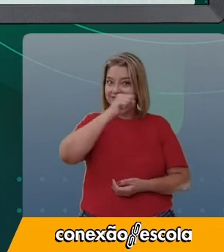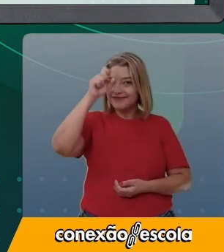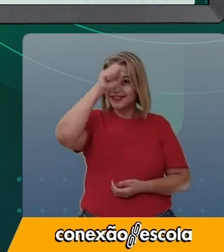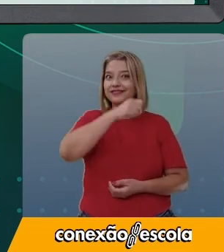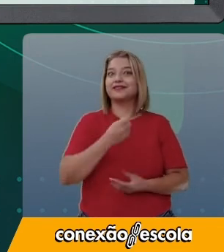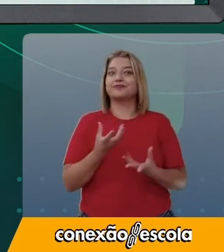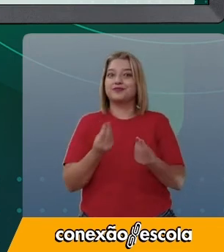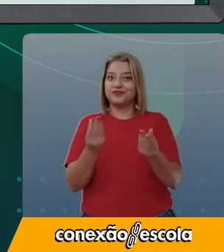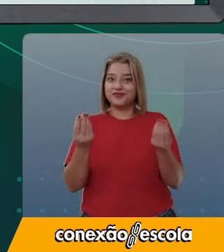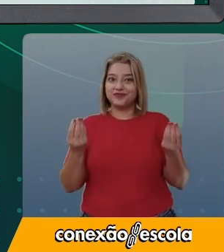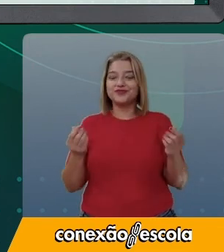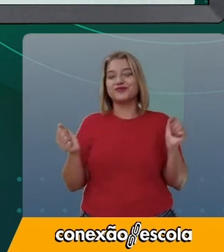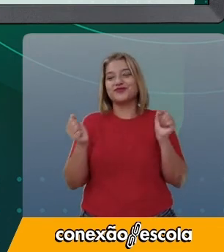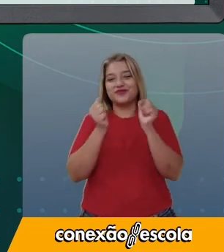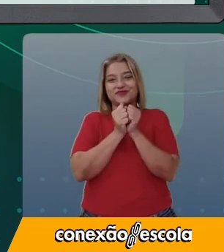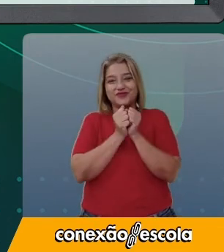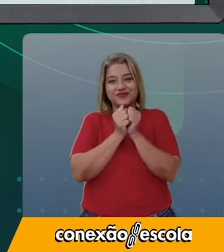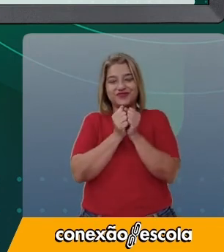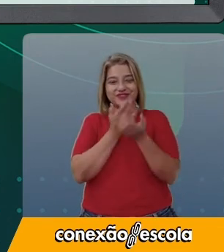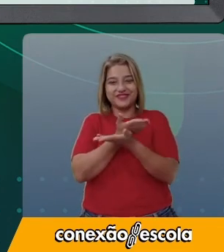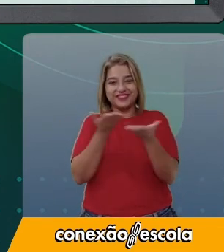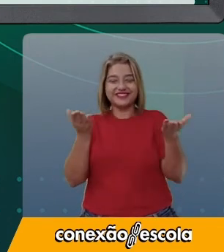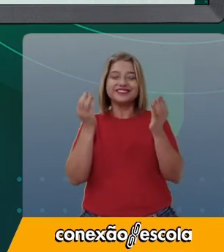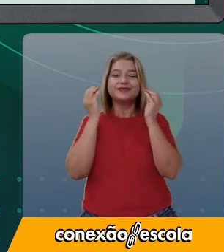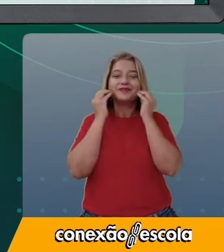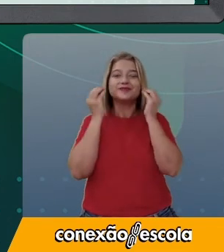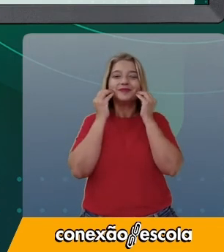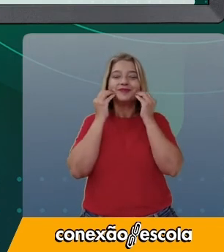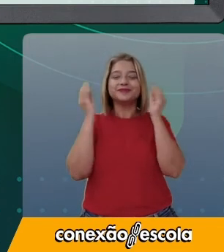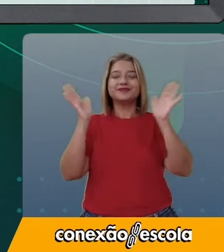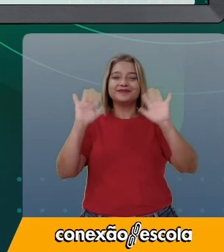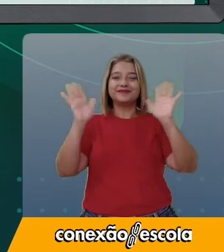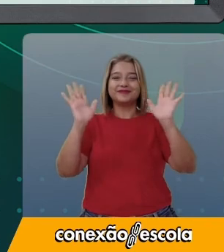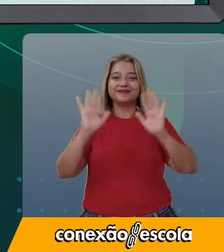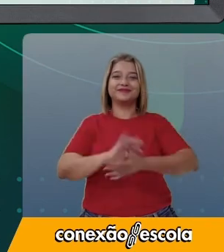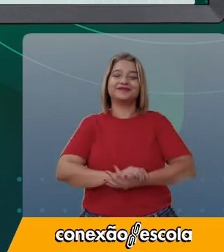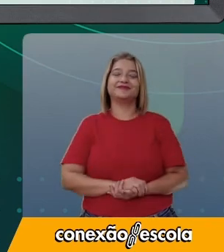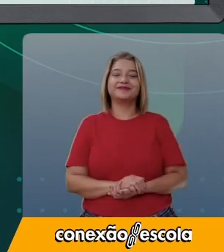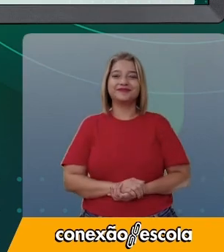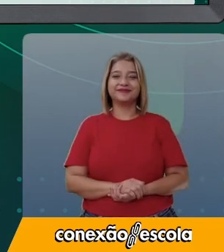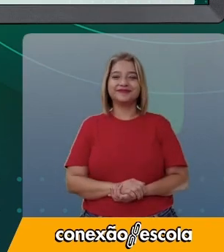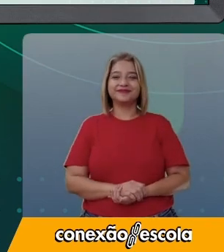aprender muito mais juntos. Beijo! Tchau, tchau!